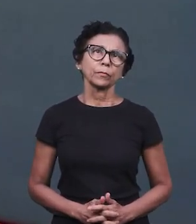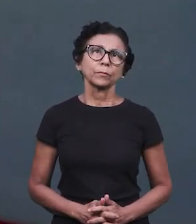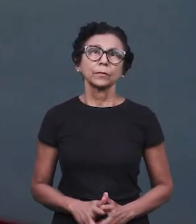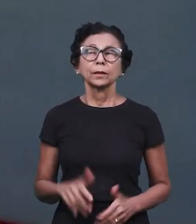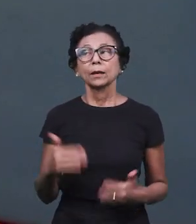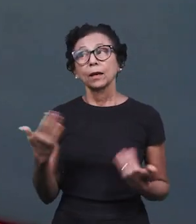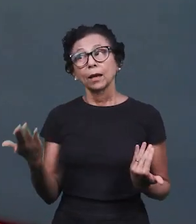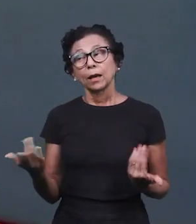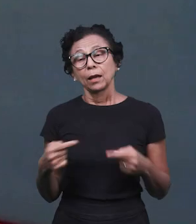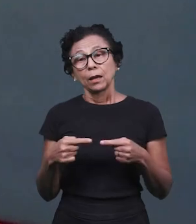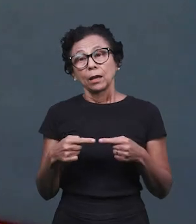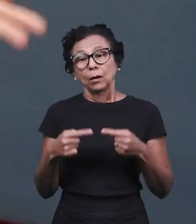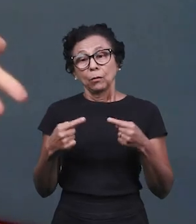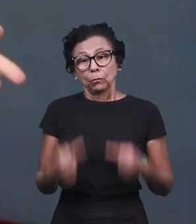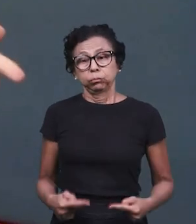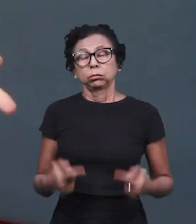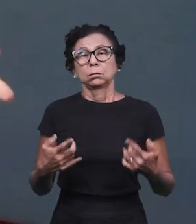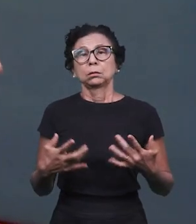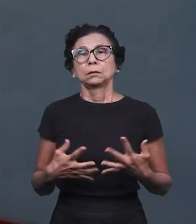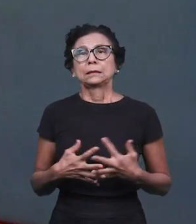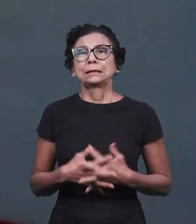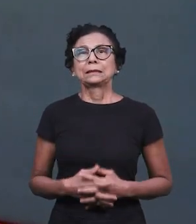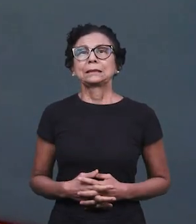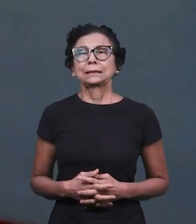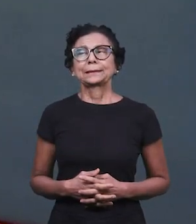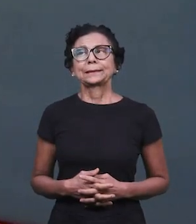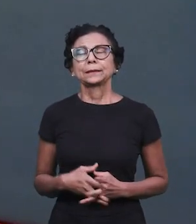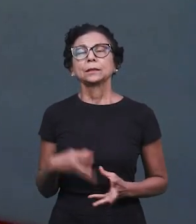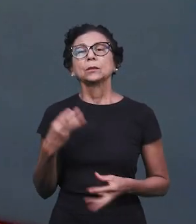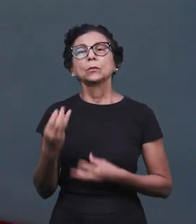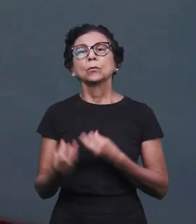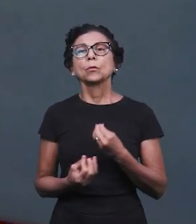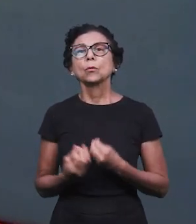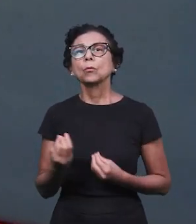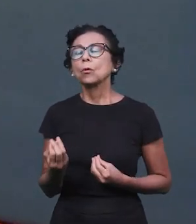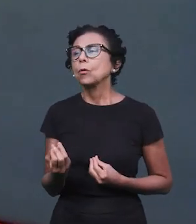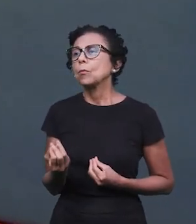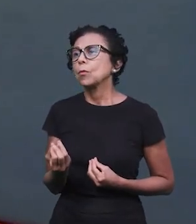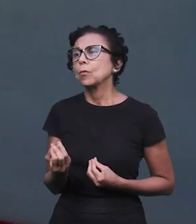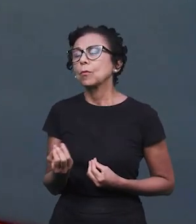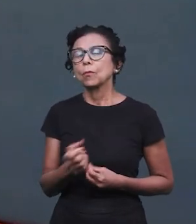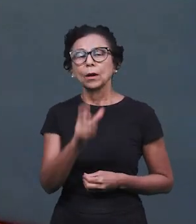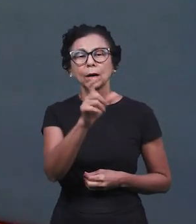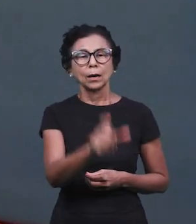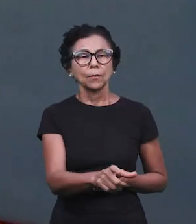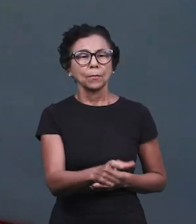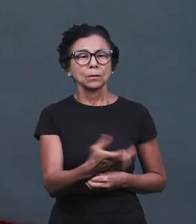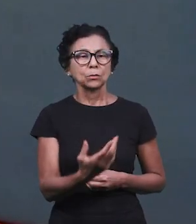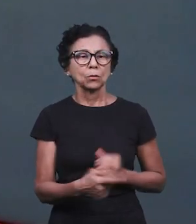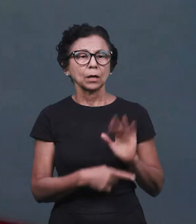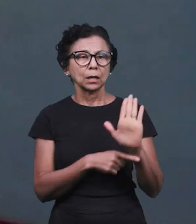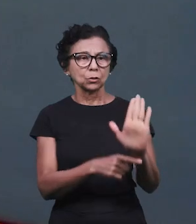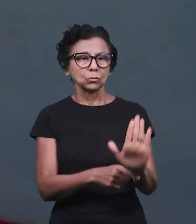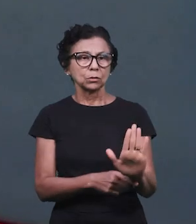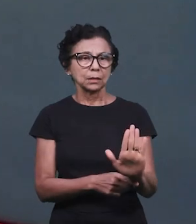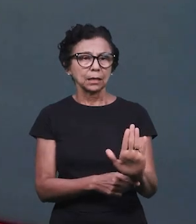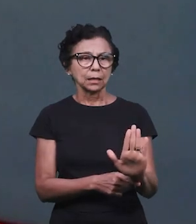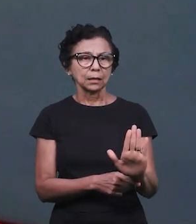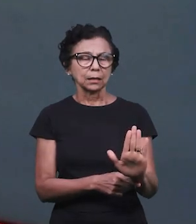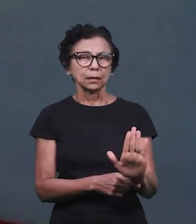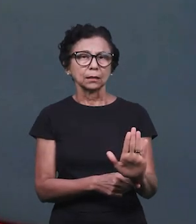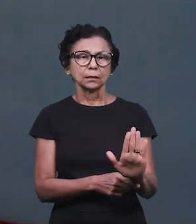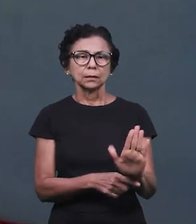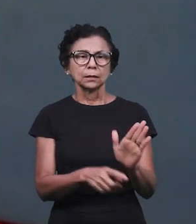Aí que vem o desafio, porque como você vai ajudar, às vezes, quando a própria pessoa não assume que está passando por